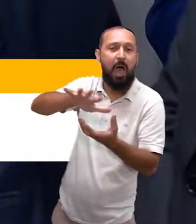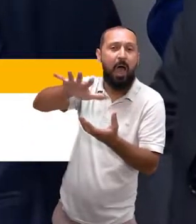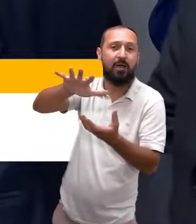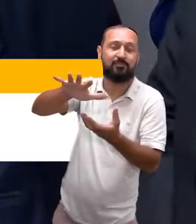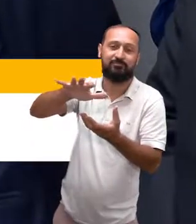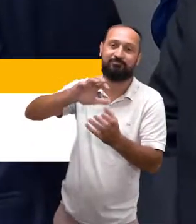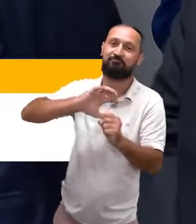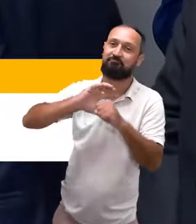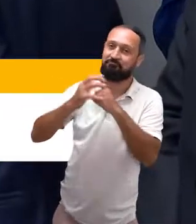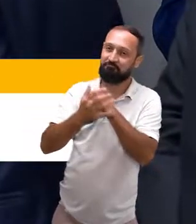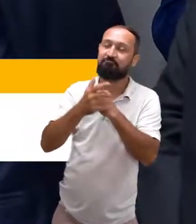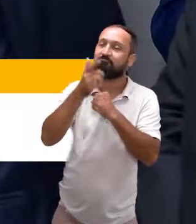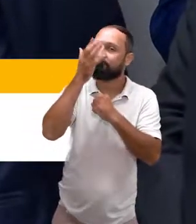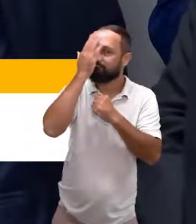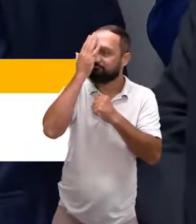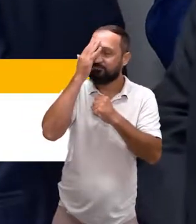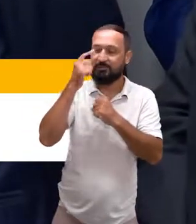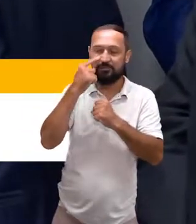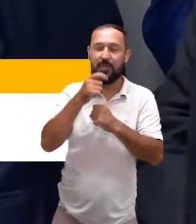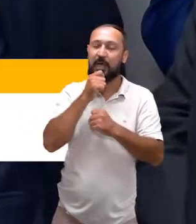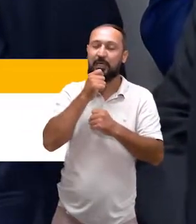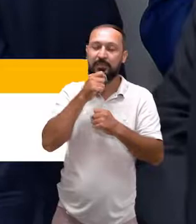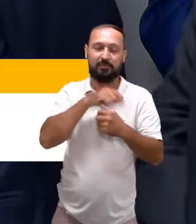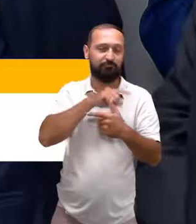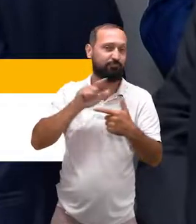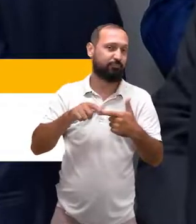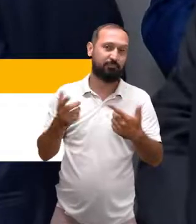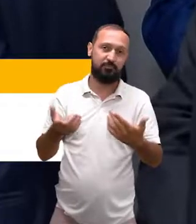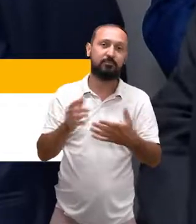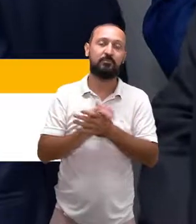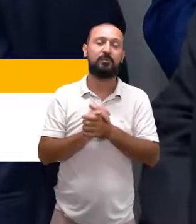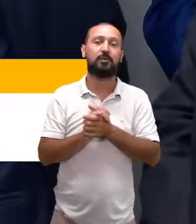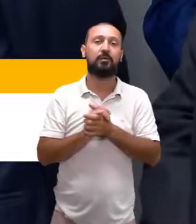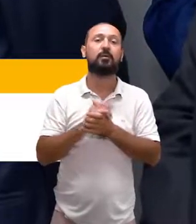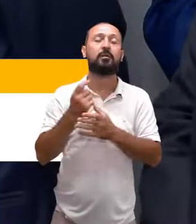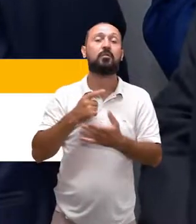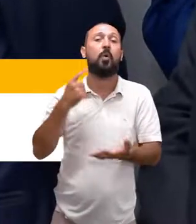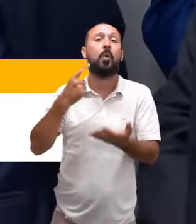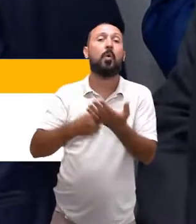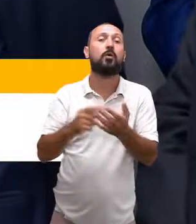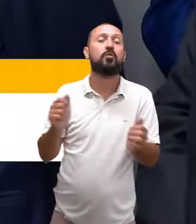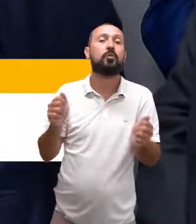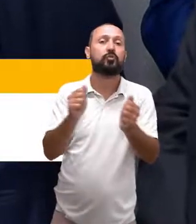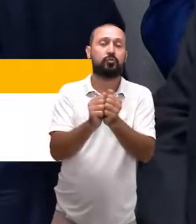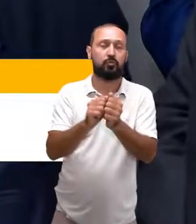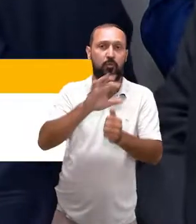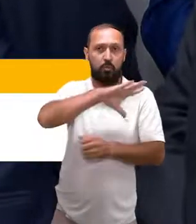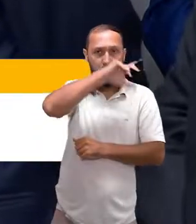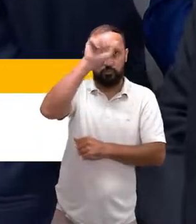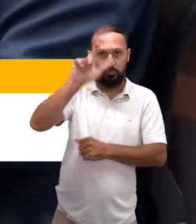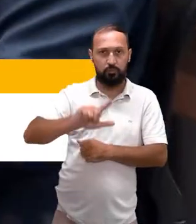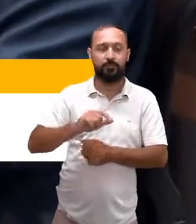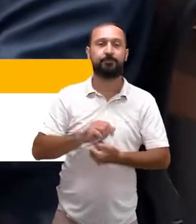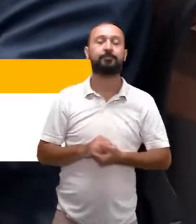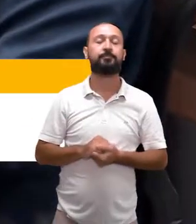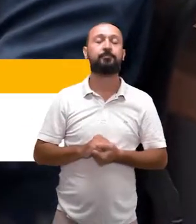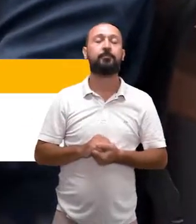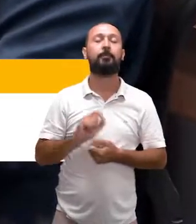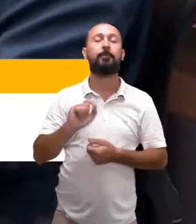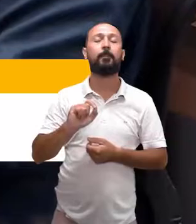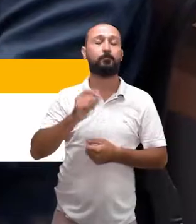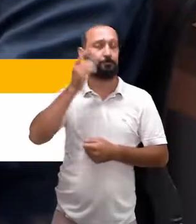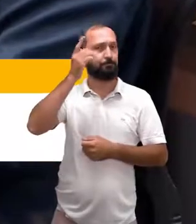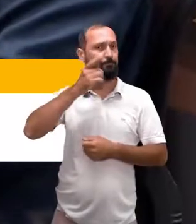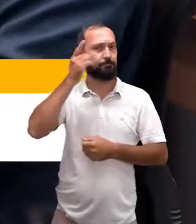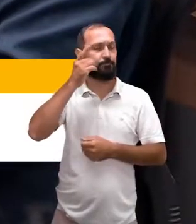foi embora ainda, nós estamos aí os exercícios que vocês estão vendo. Então, eu acho que assim, o compromisso é coente, é Mato Grosso do Sul. Dentre